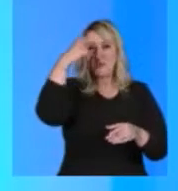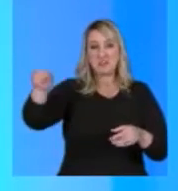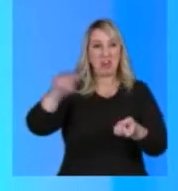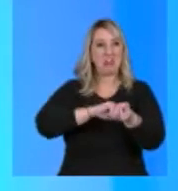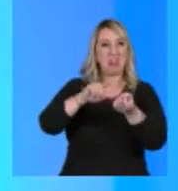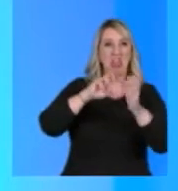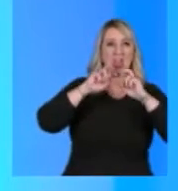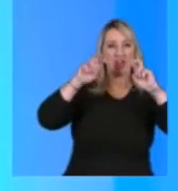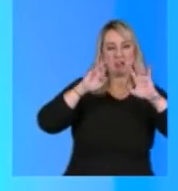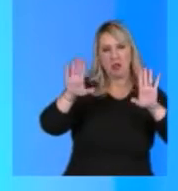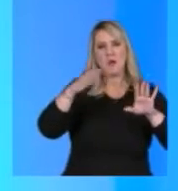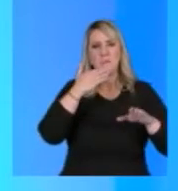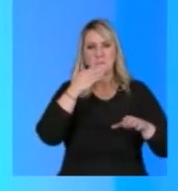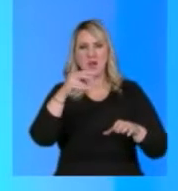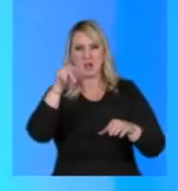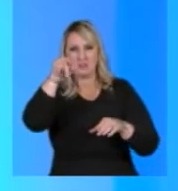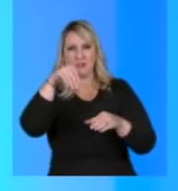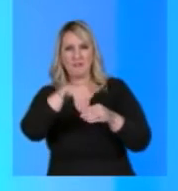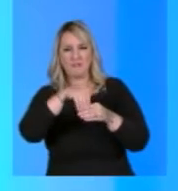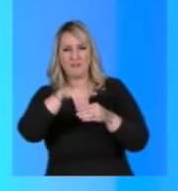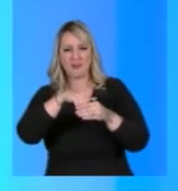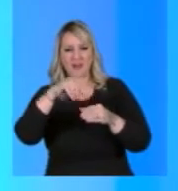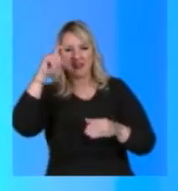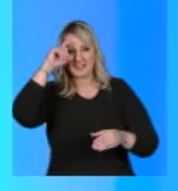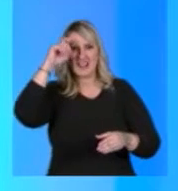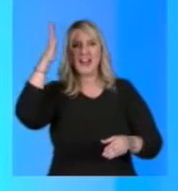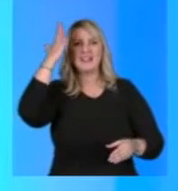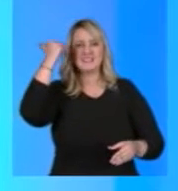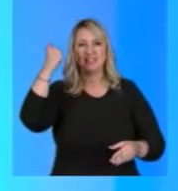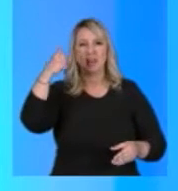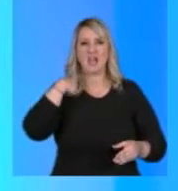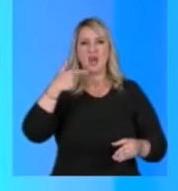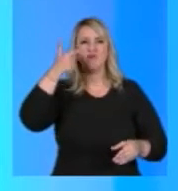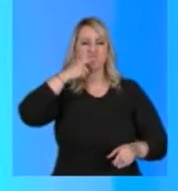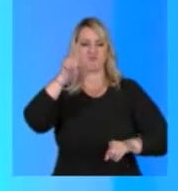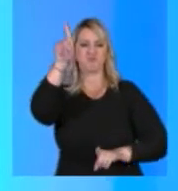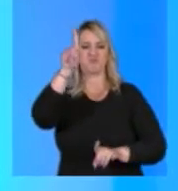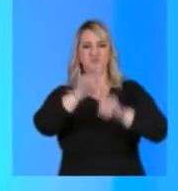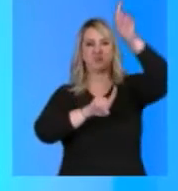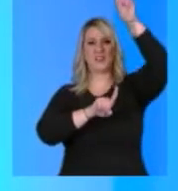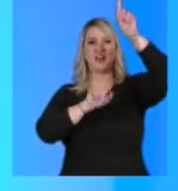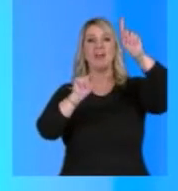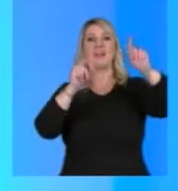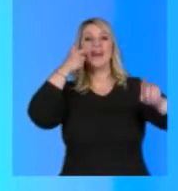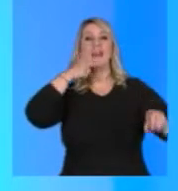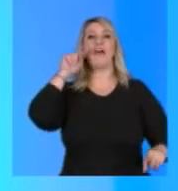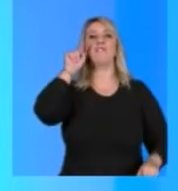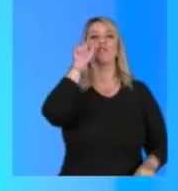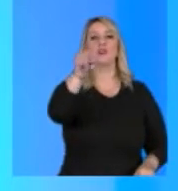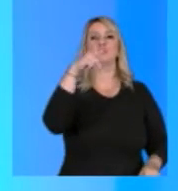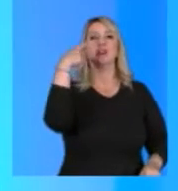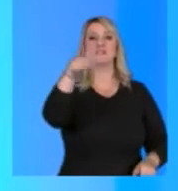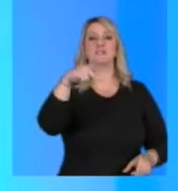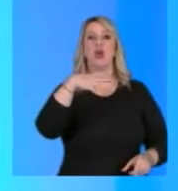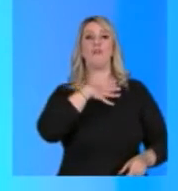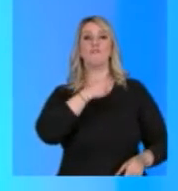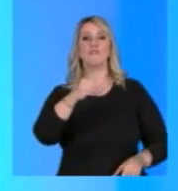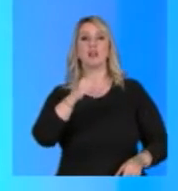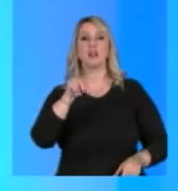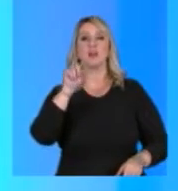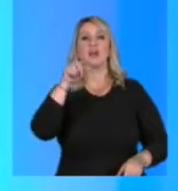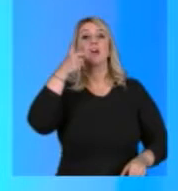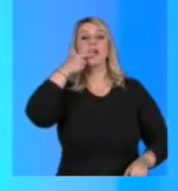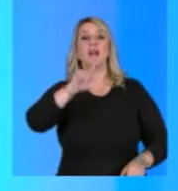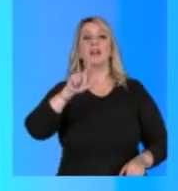mas eu vou pedir o seu voto que o que revela sabe que no segundo turno eu ganho a eleição dele e quem vai ganhar você é o seu filme houve um